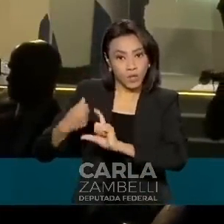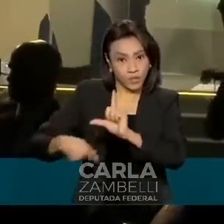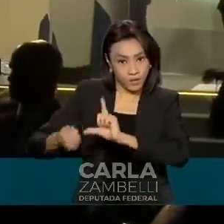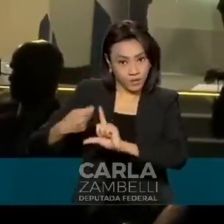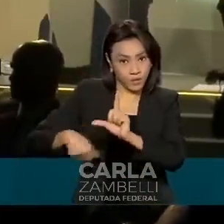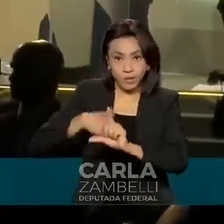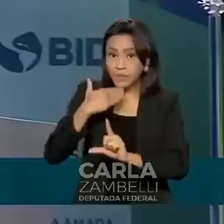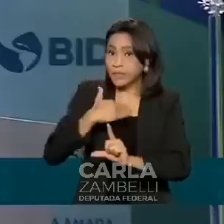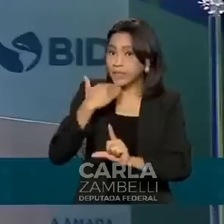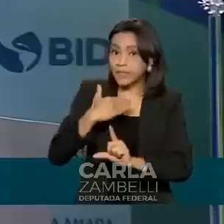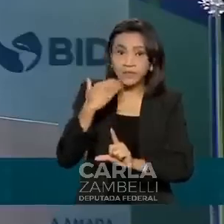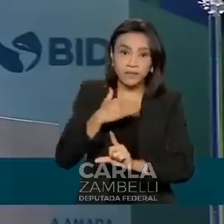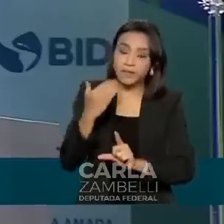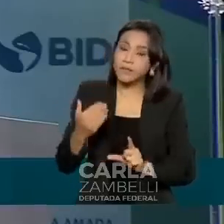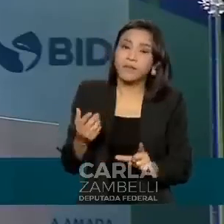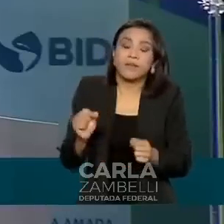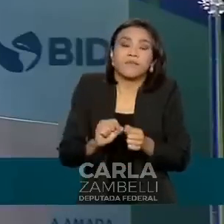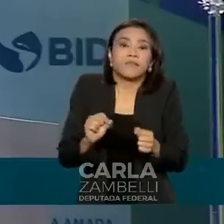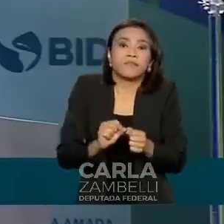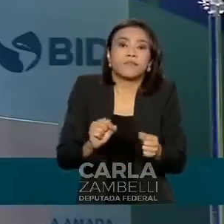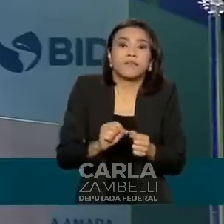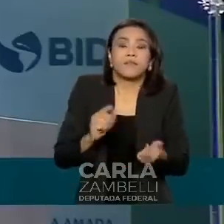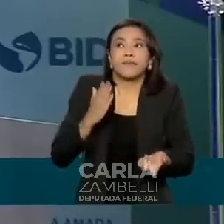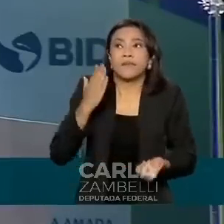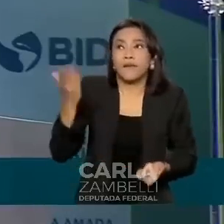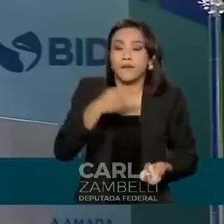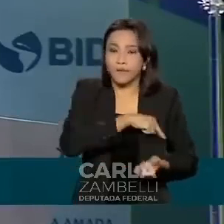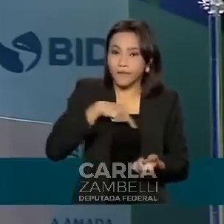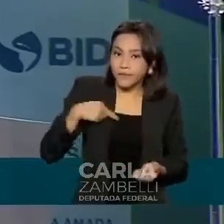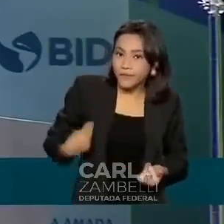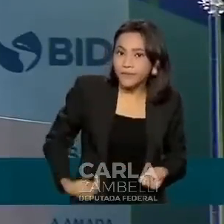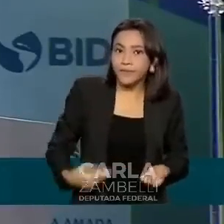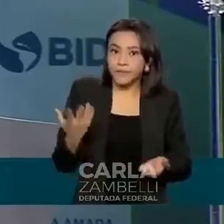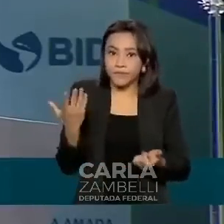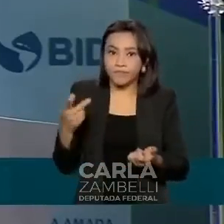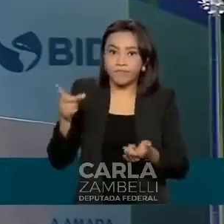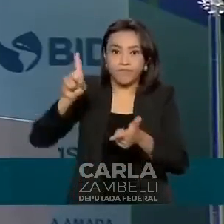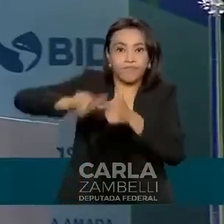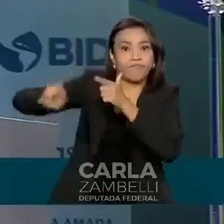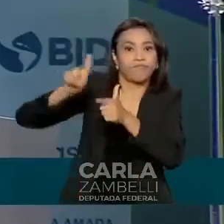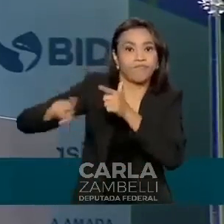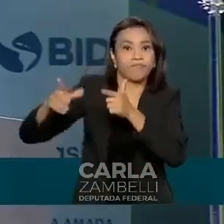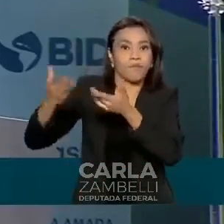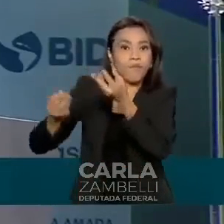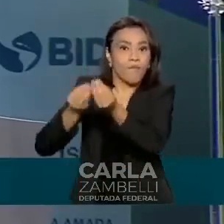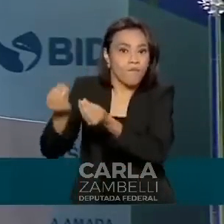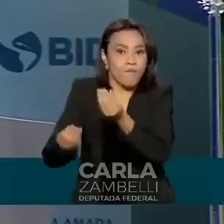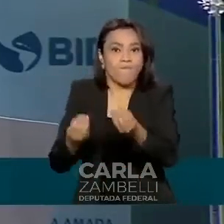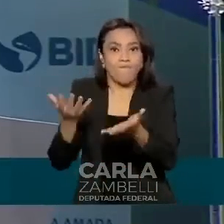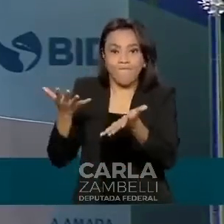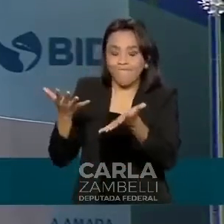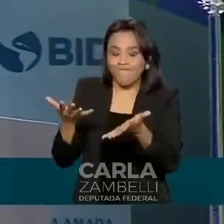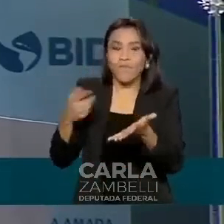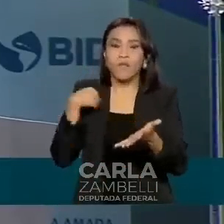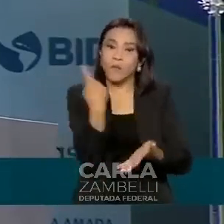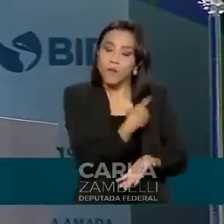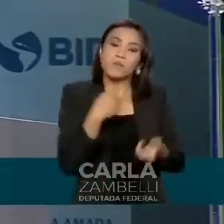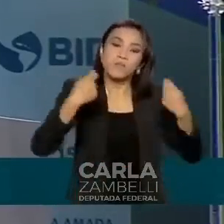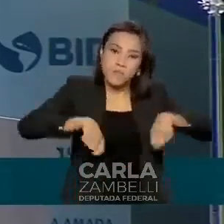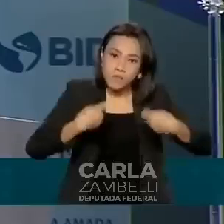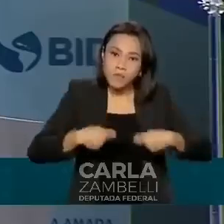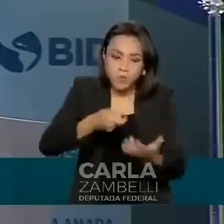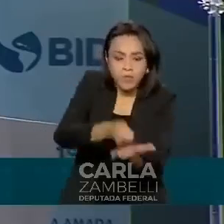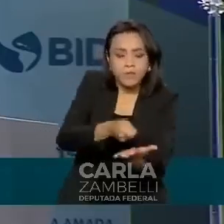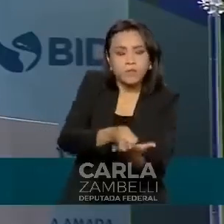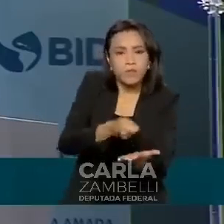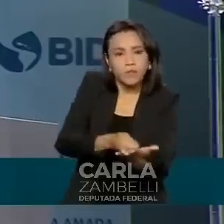manufaturados em Taiwan se amanhã achei na tomar água bloquear o Pacífico Sul e nós precisamos não pode visto